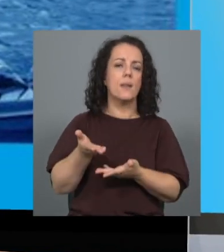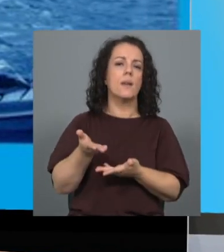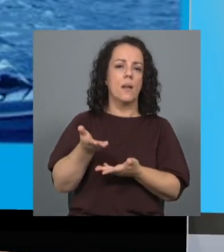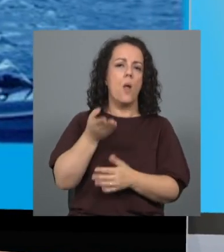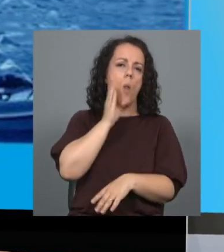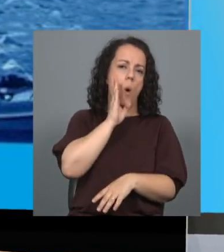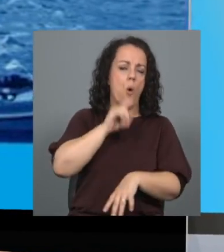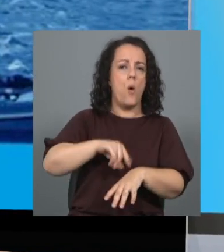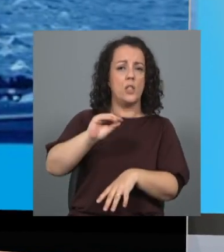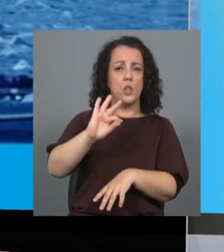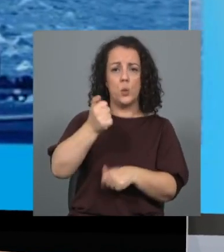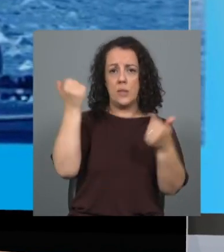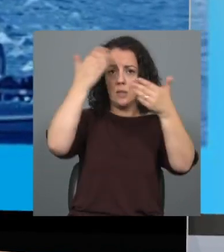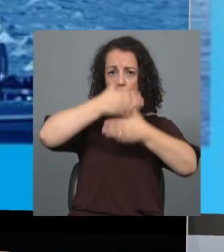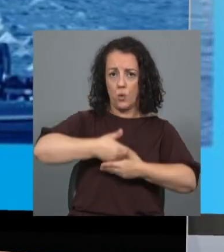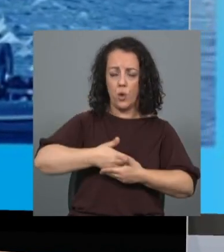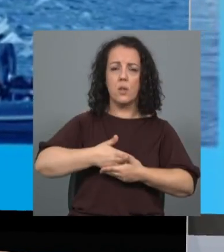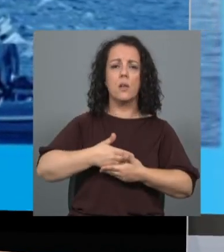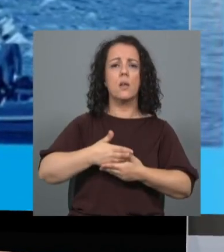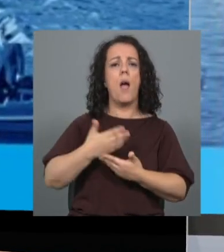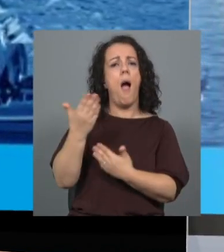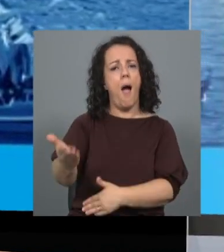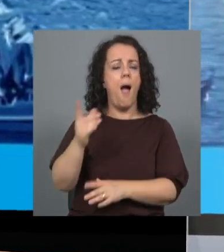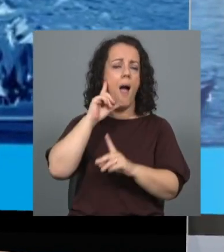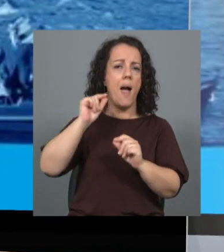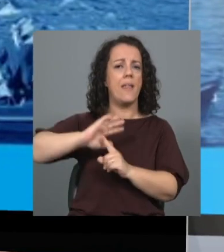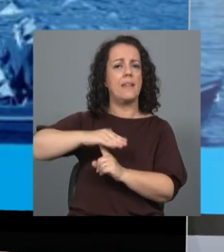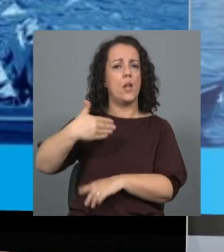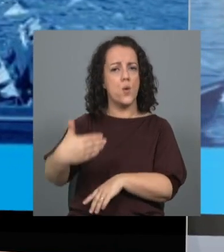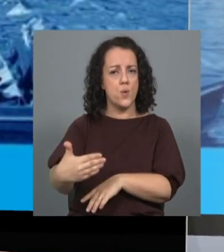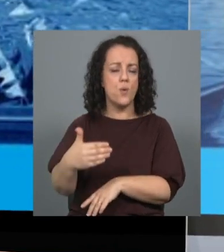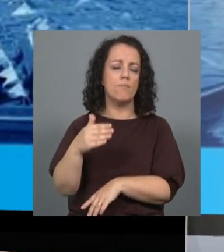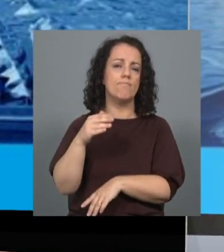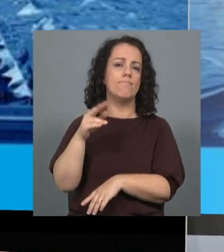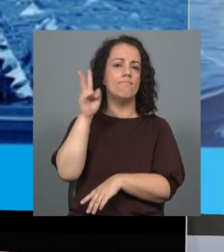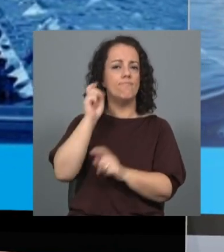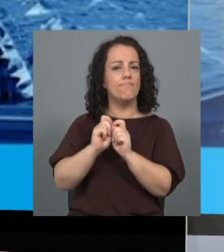mais logo pelas 22h45, se junte ao auditório da Antena 1 e acompanhe a